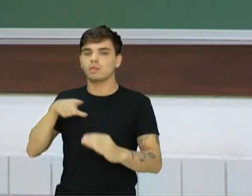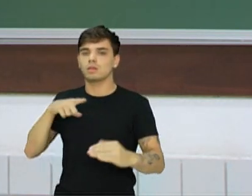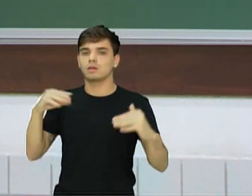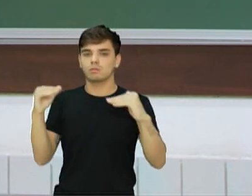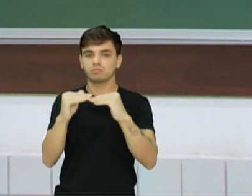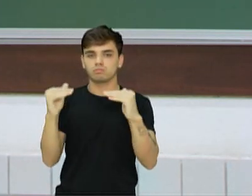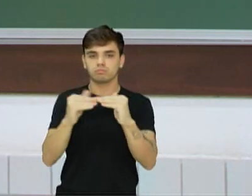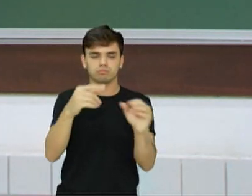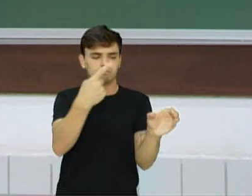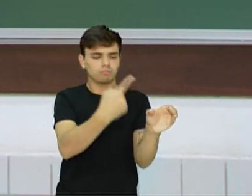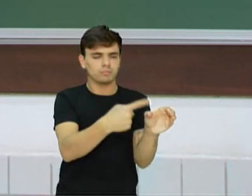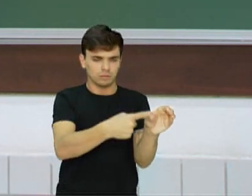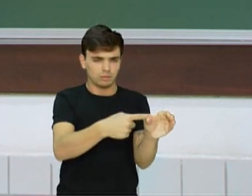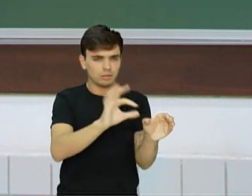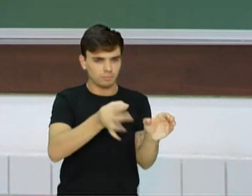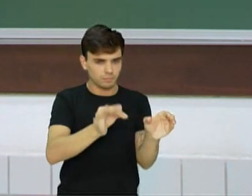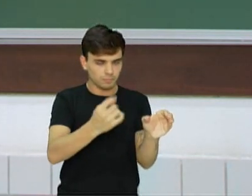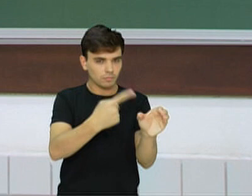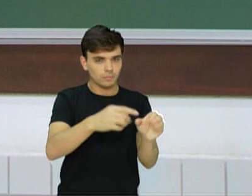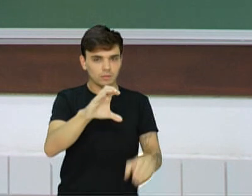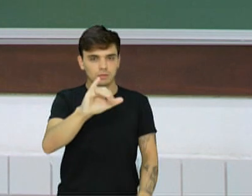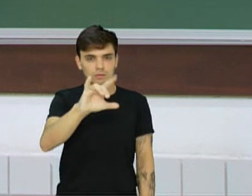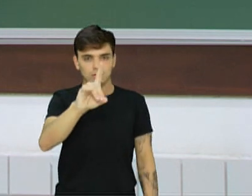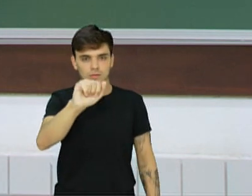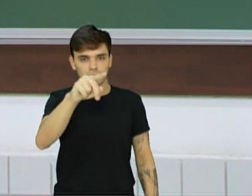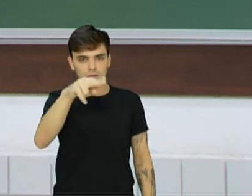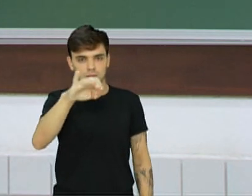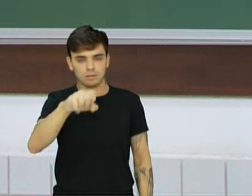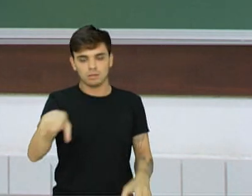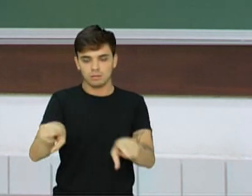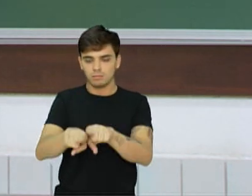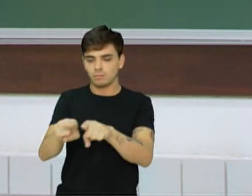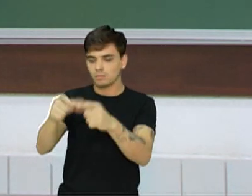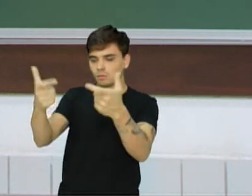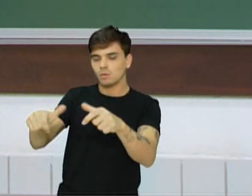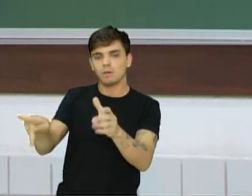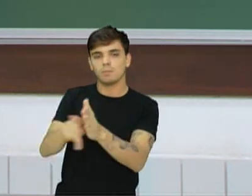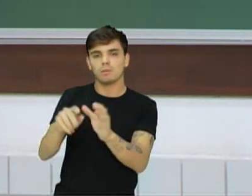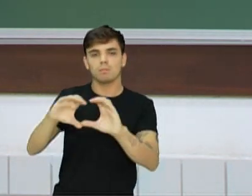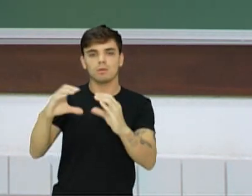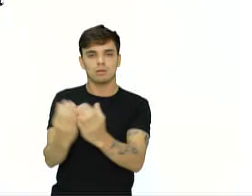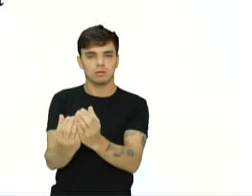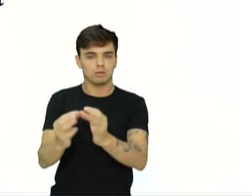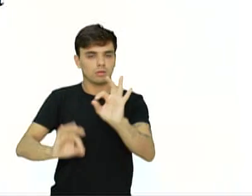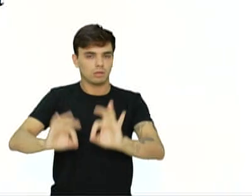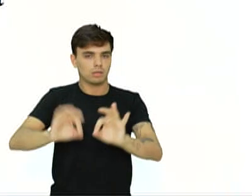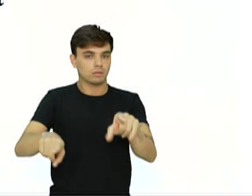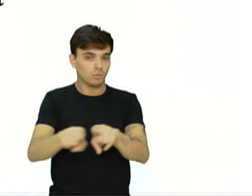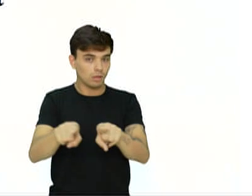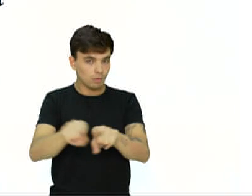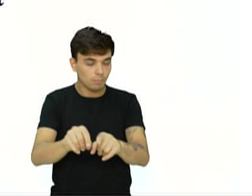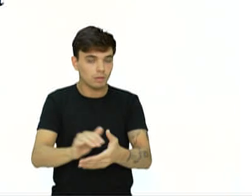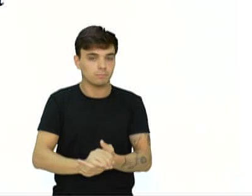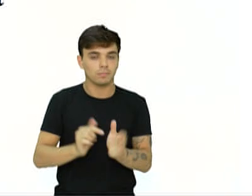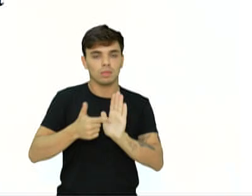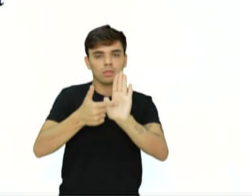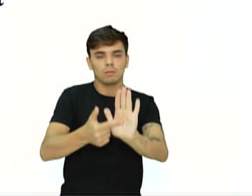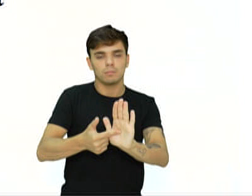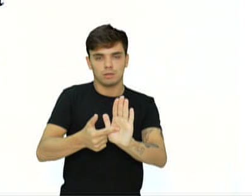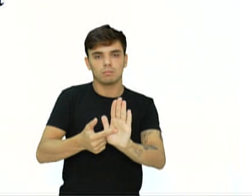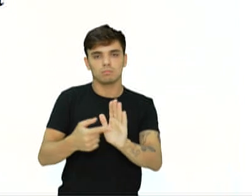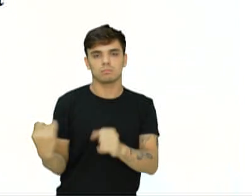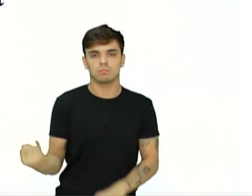ideia de cidade, né? Os espaços coletivos e a organização desses espaços coletivos. Apontamos para